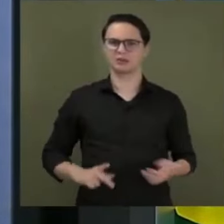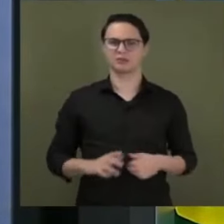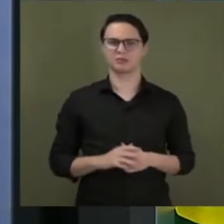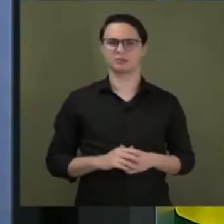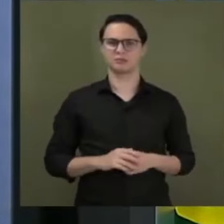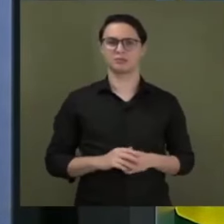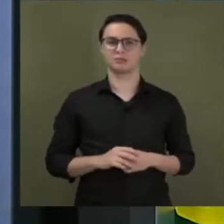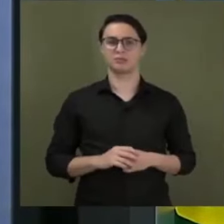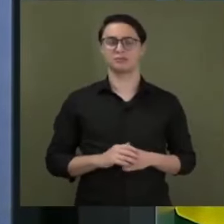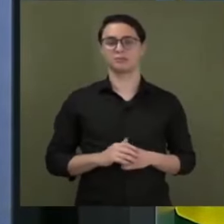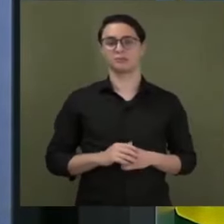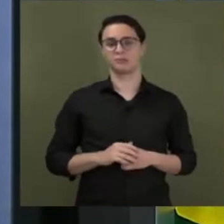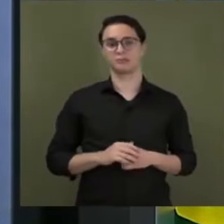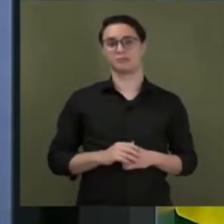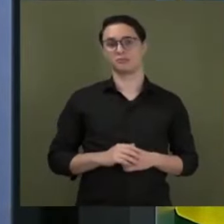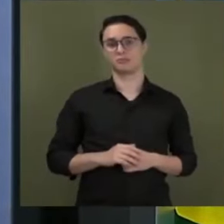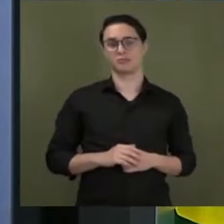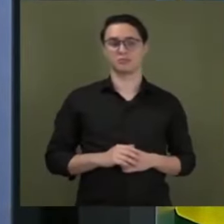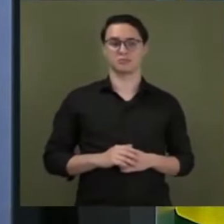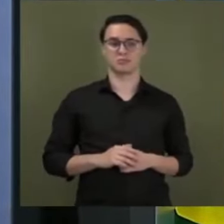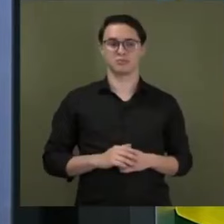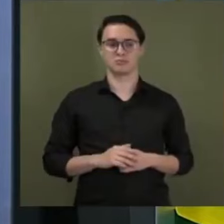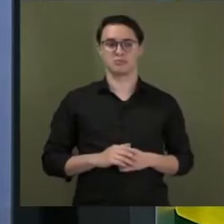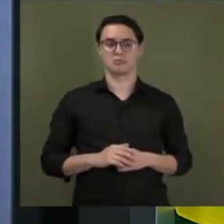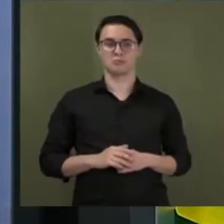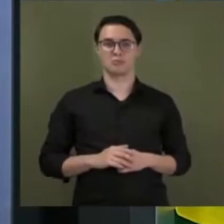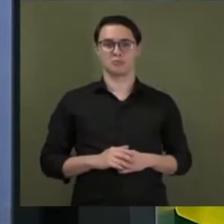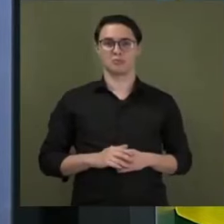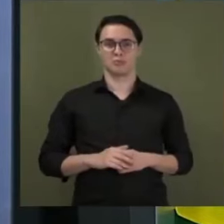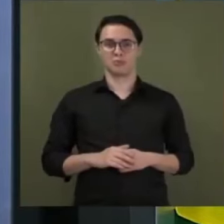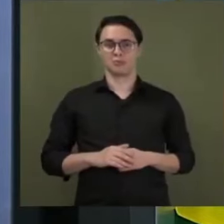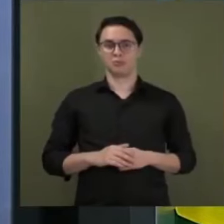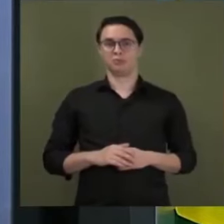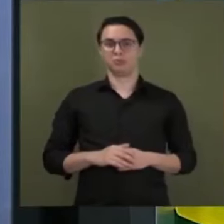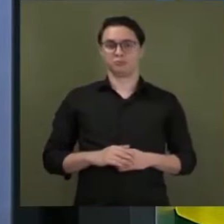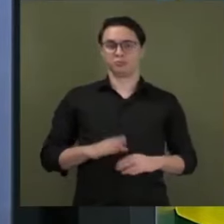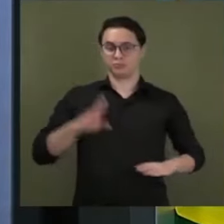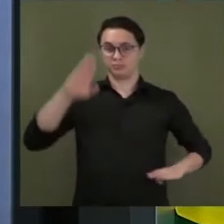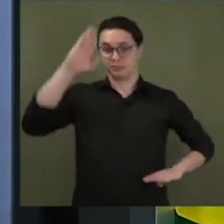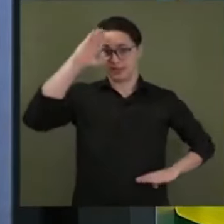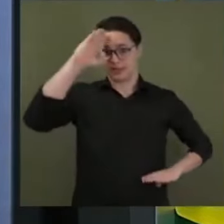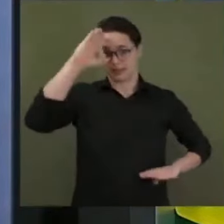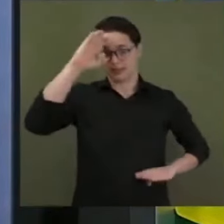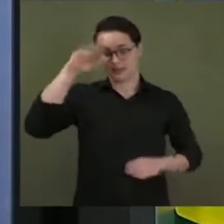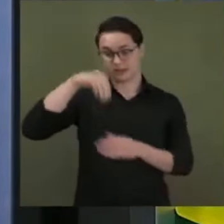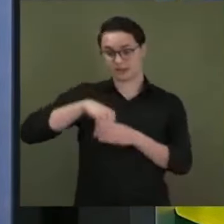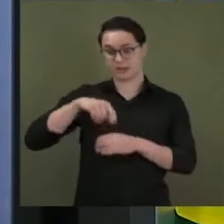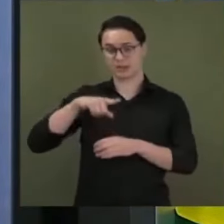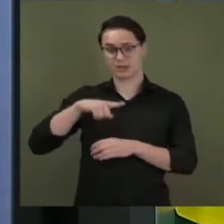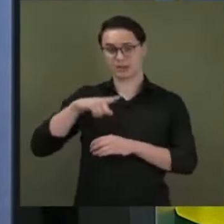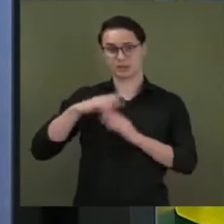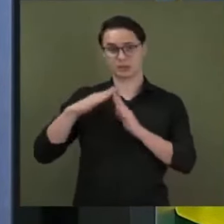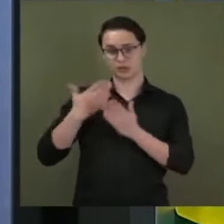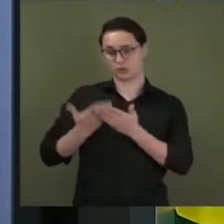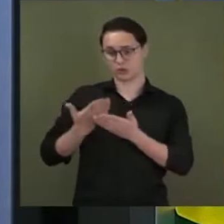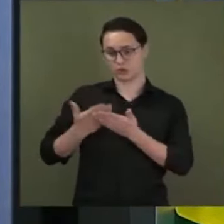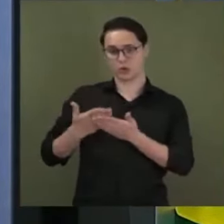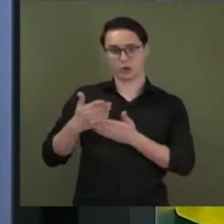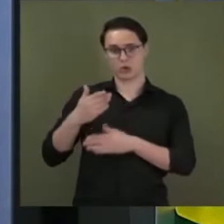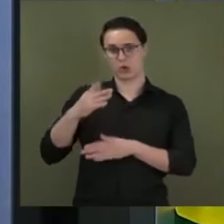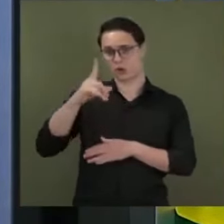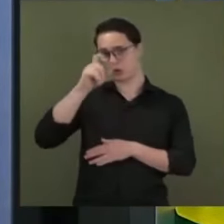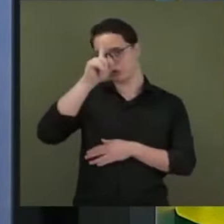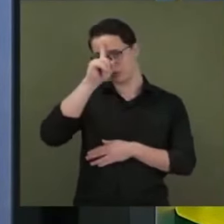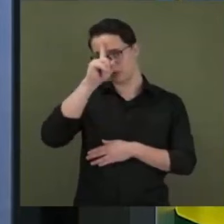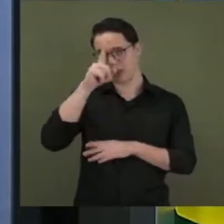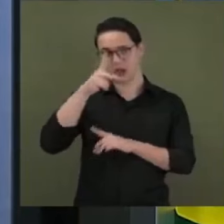presidente os militares tem um sistema de inteligência própria tem escolas próprias hospitais próprios